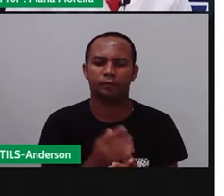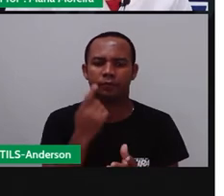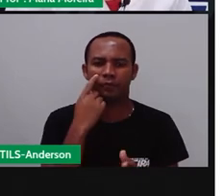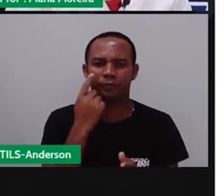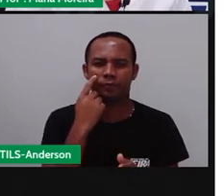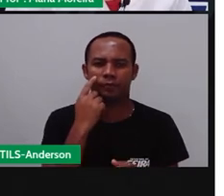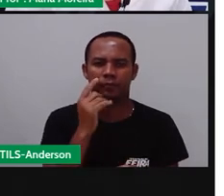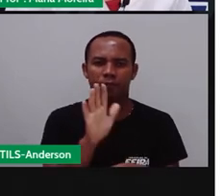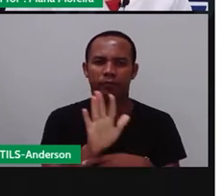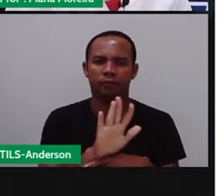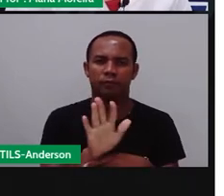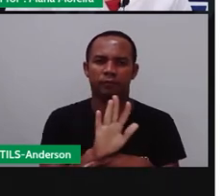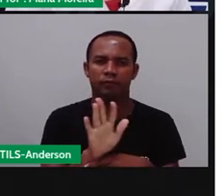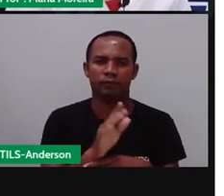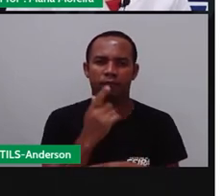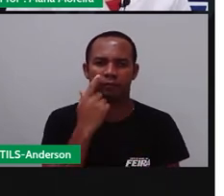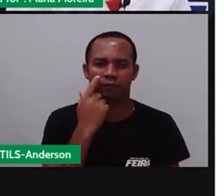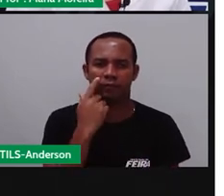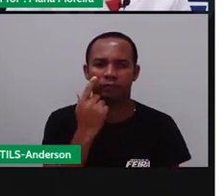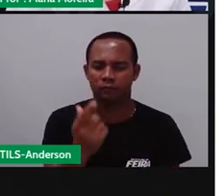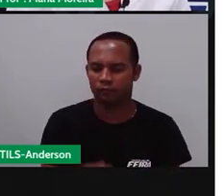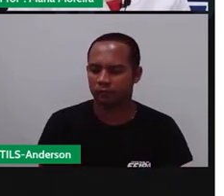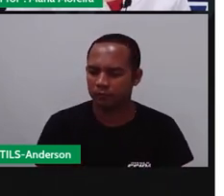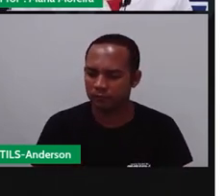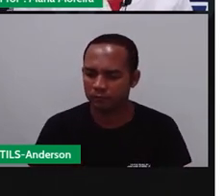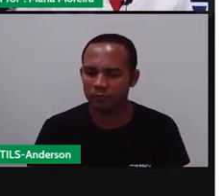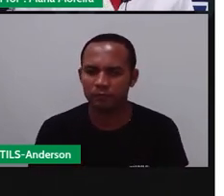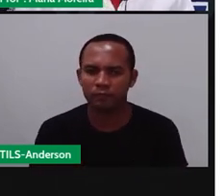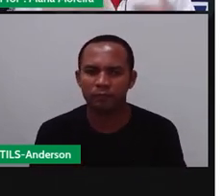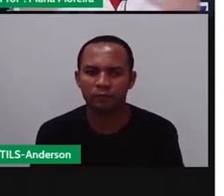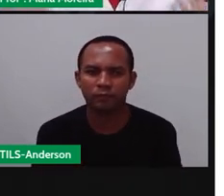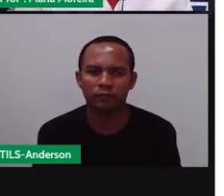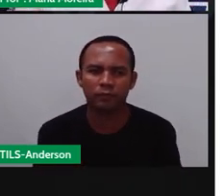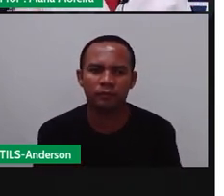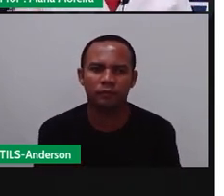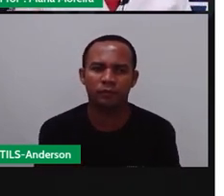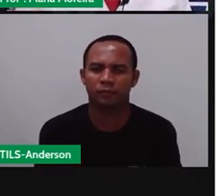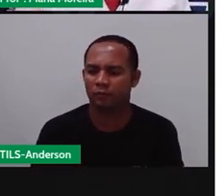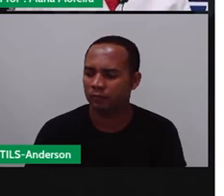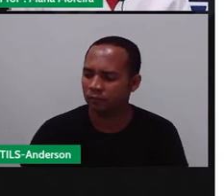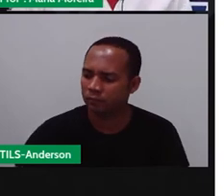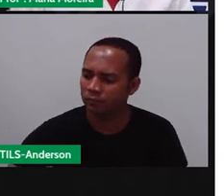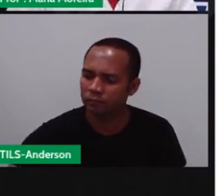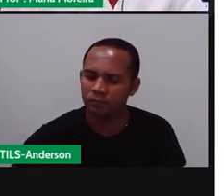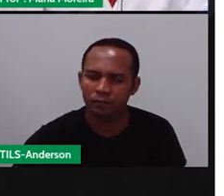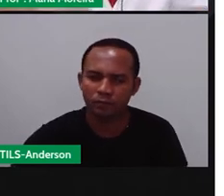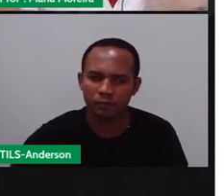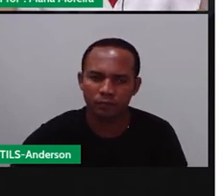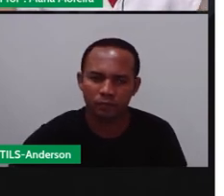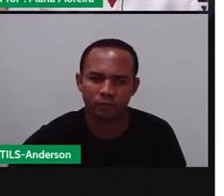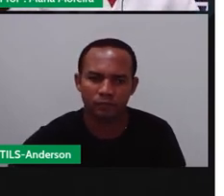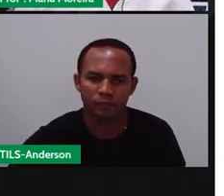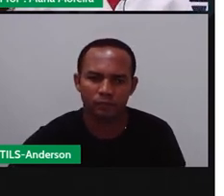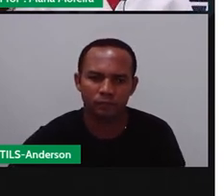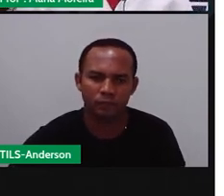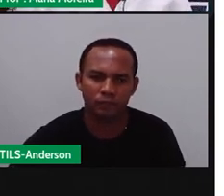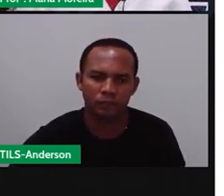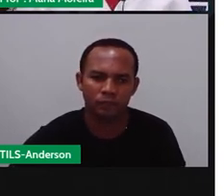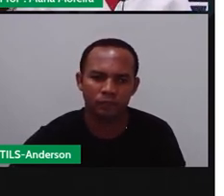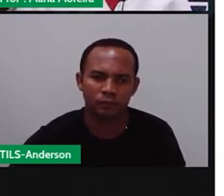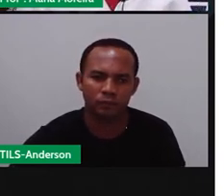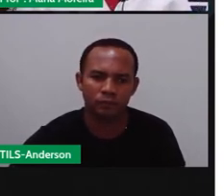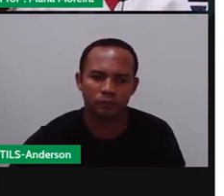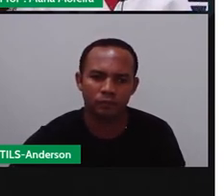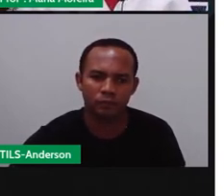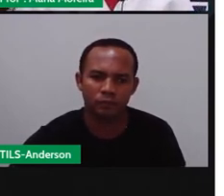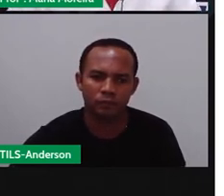Vamos a um videozinho aqui falando sobre esse gênero textual. A Pro exemplificou aqui várias coisas, né? Ele vai dar uma visão ampla aí para vocês do